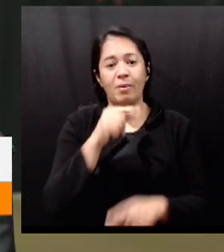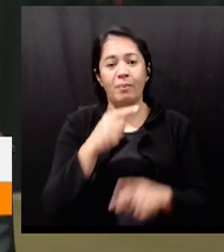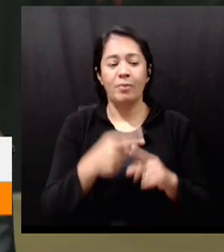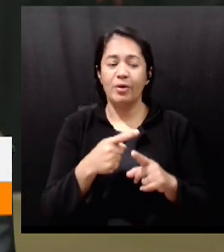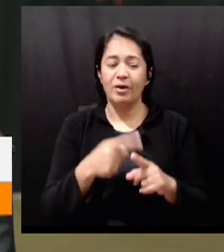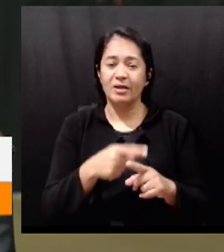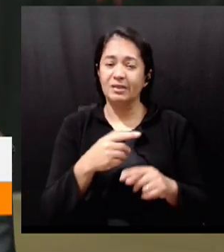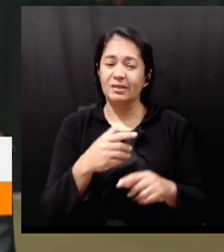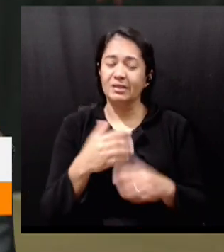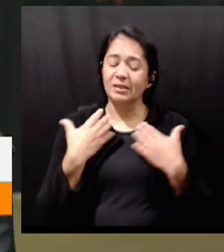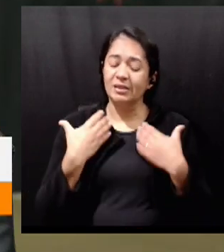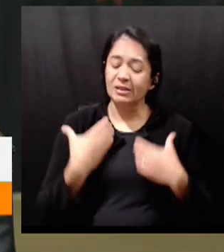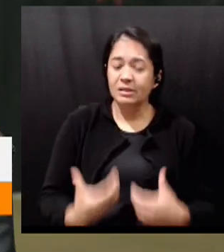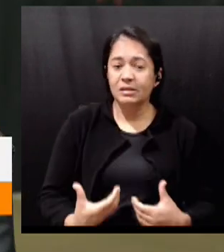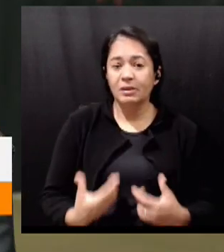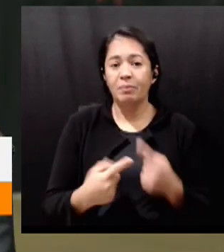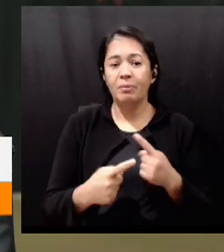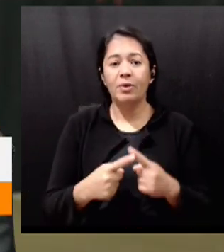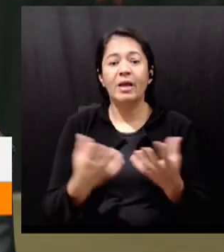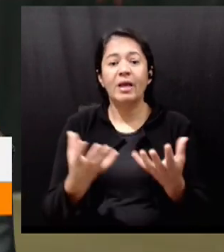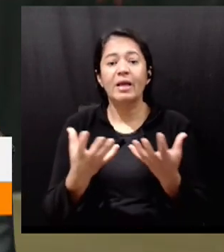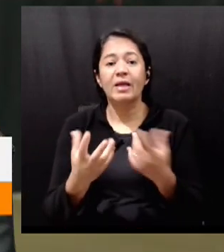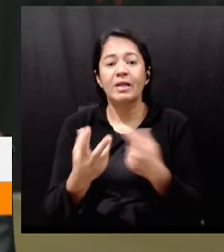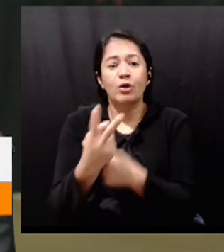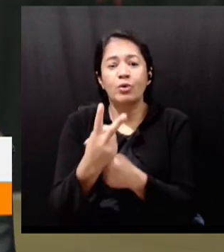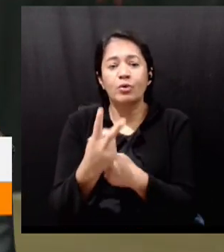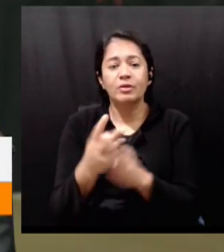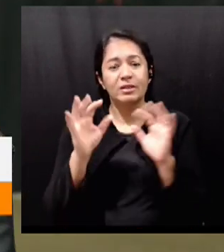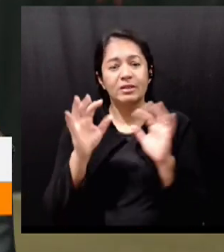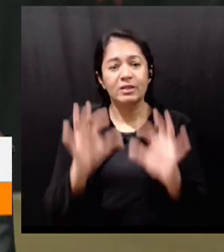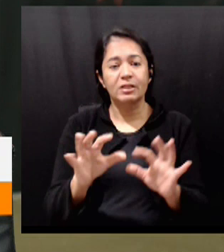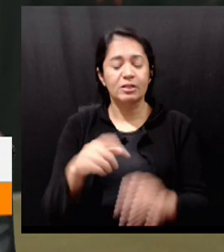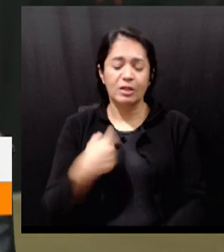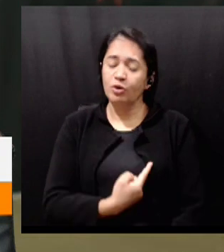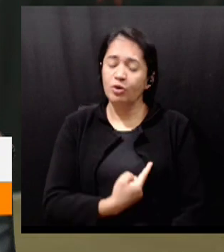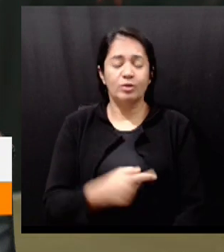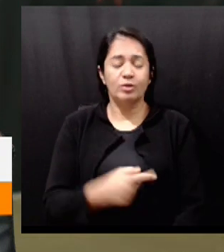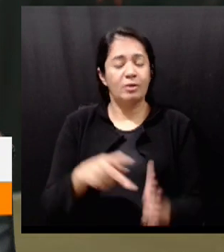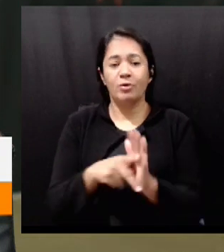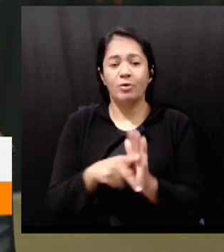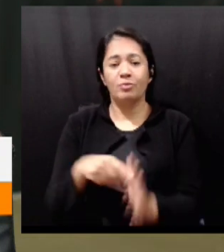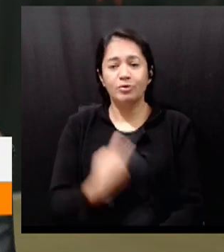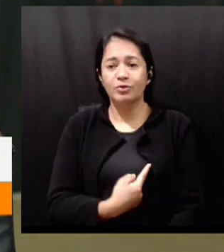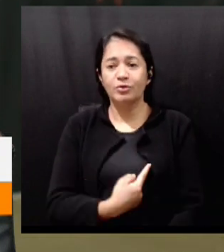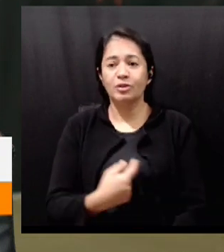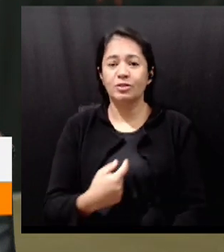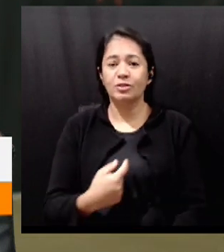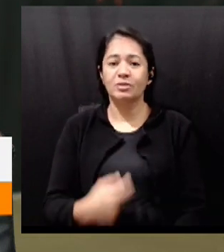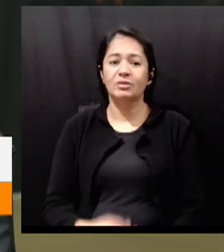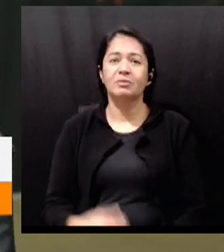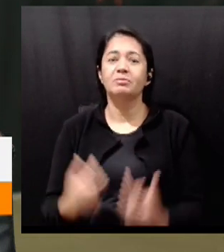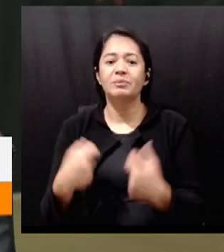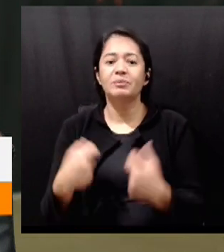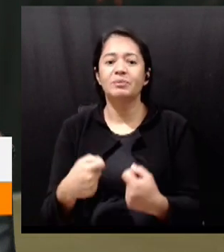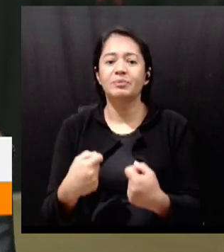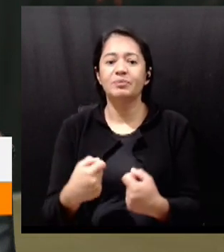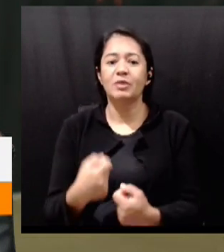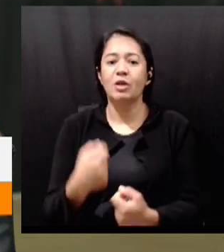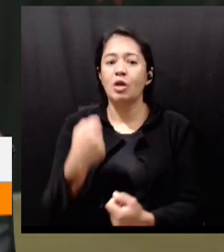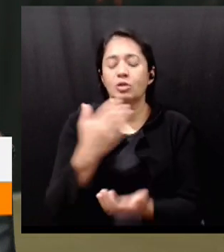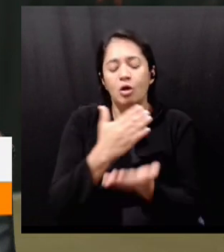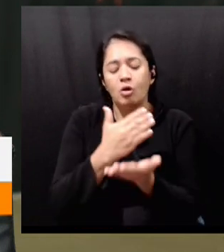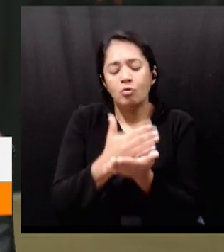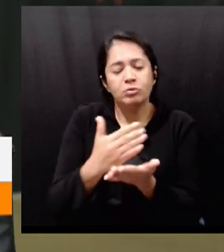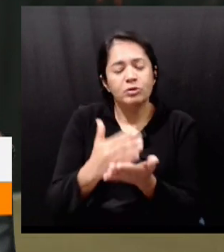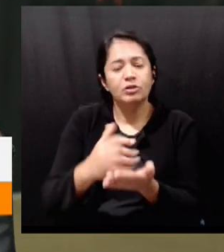porque elas querem cuidar. Isso é nosso, é da mulher, então a gente só precisa de uma divisão, de repente dividir